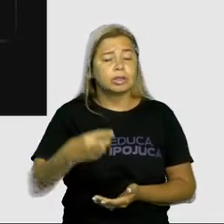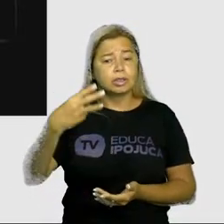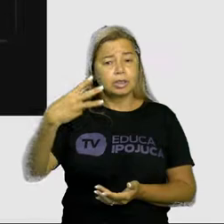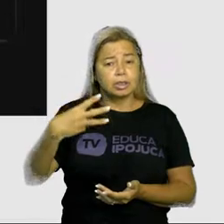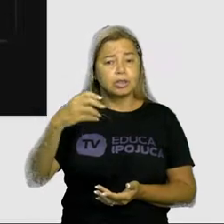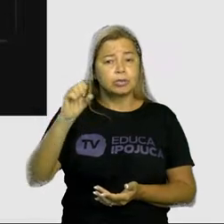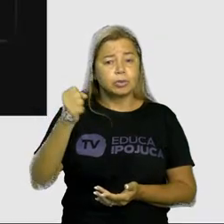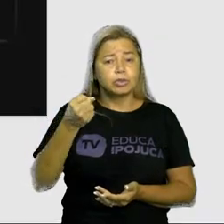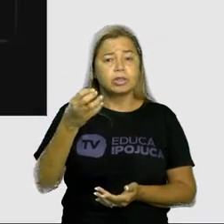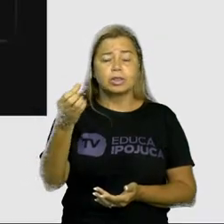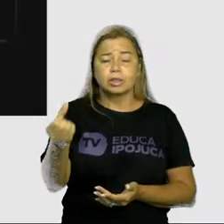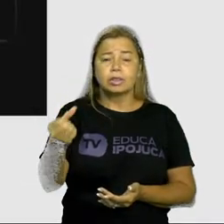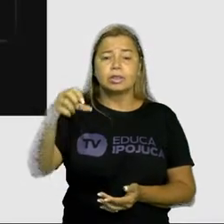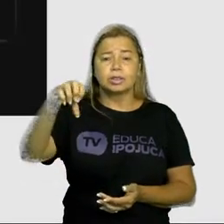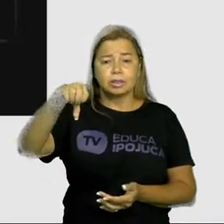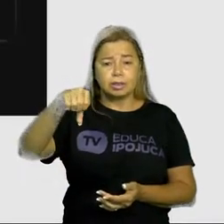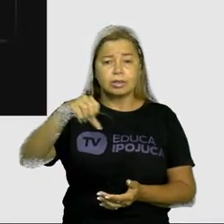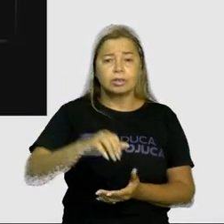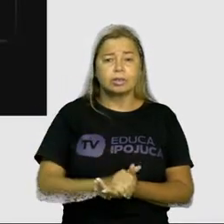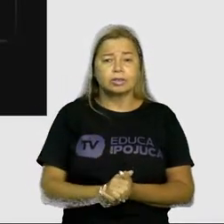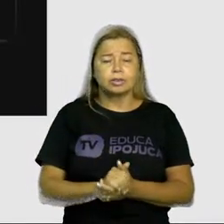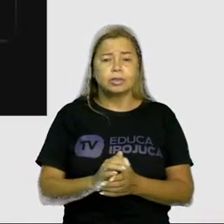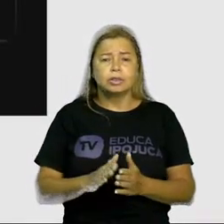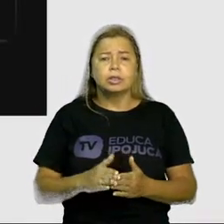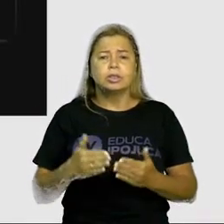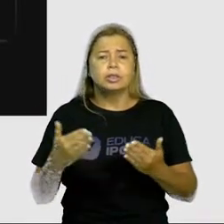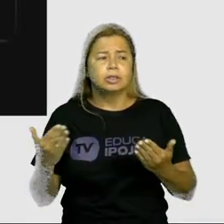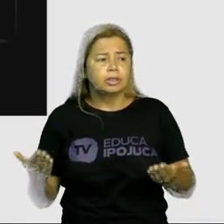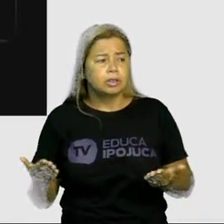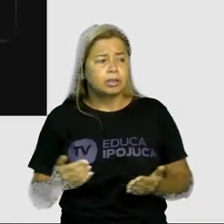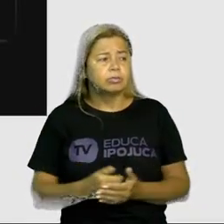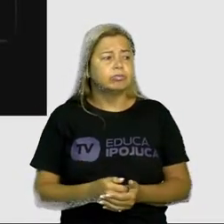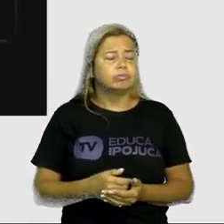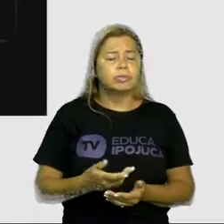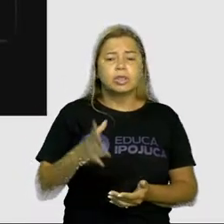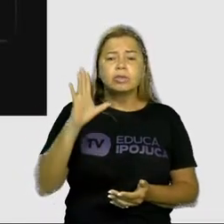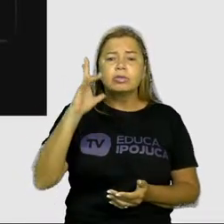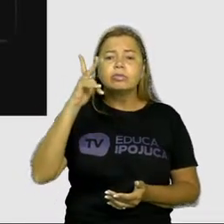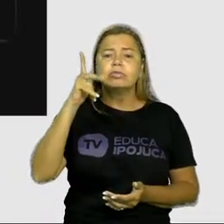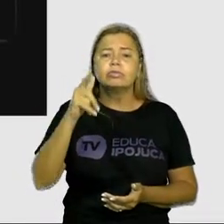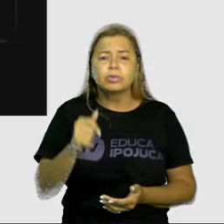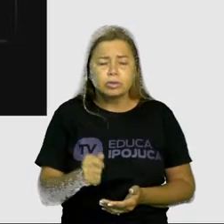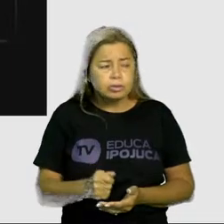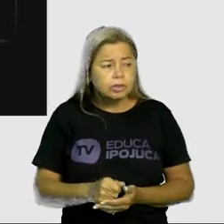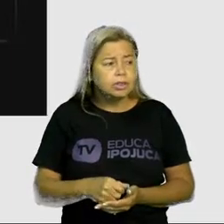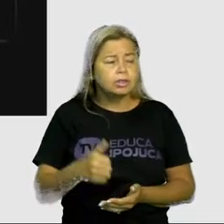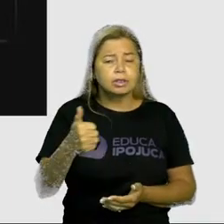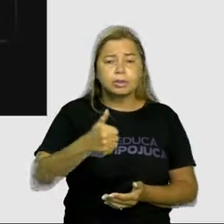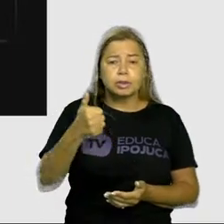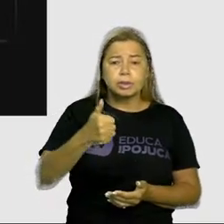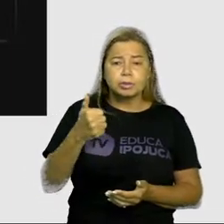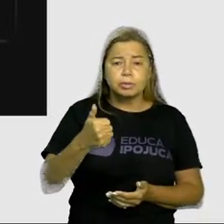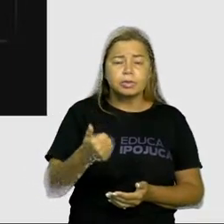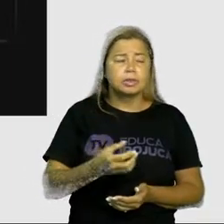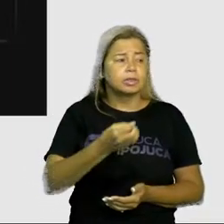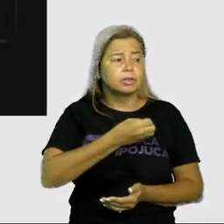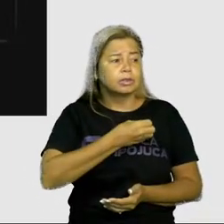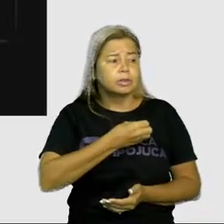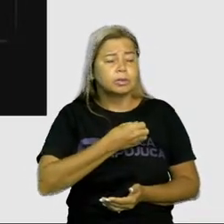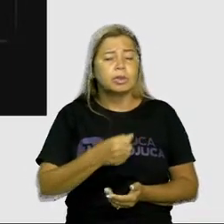3.869. Eu já tenho um resultado da primeira parcela e eu já tenho um resultado da segunda